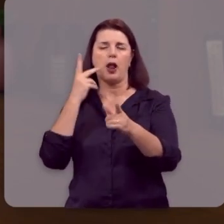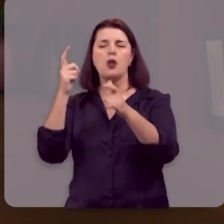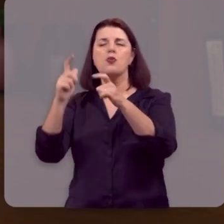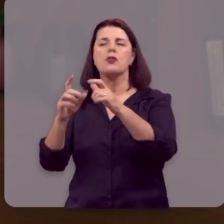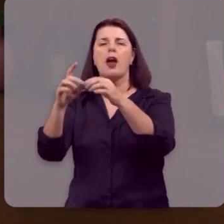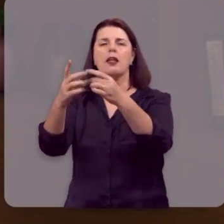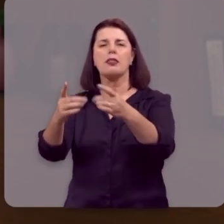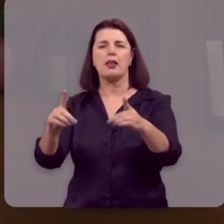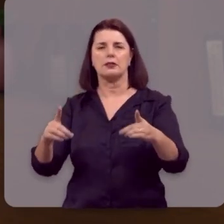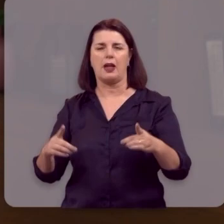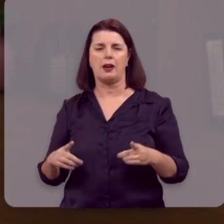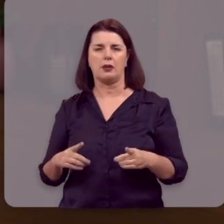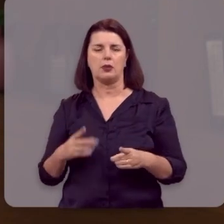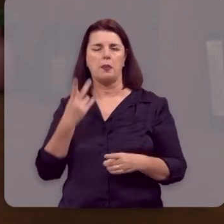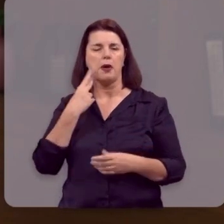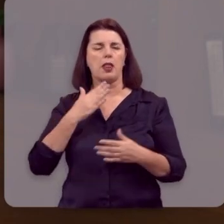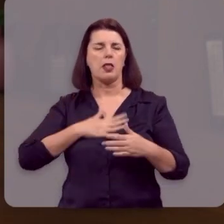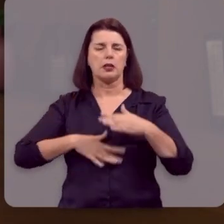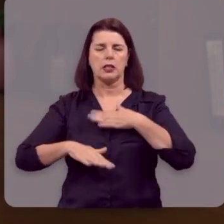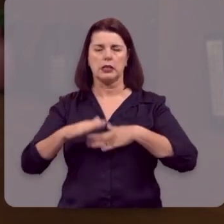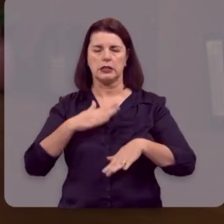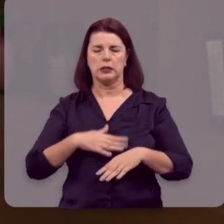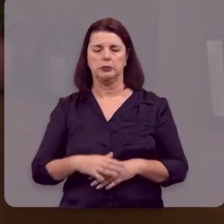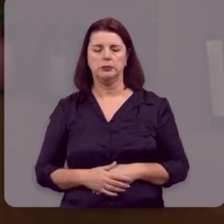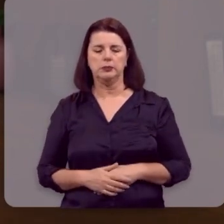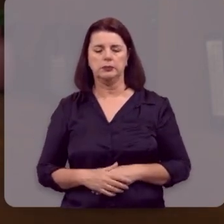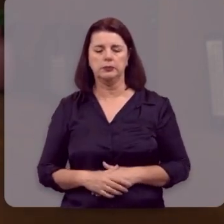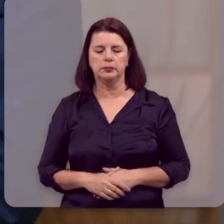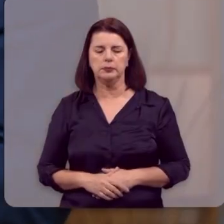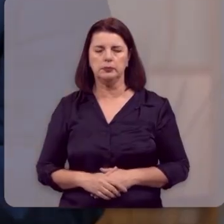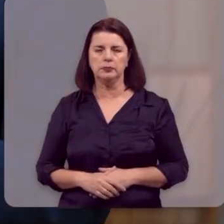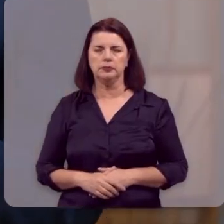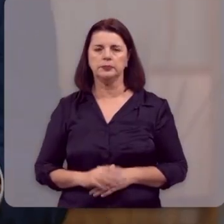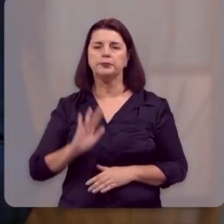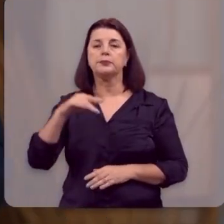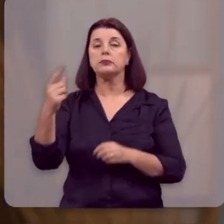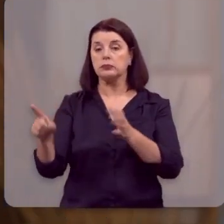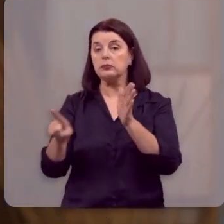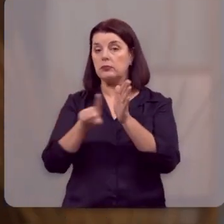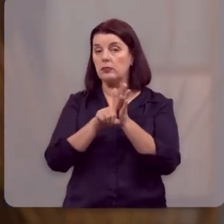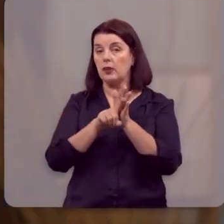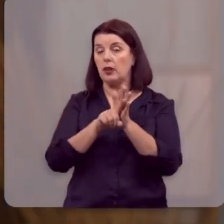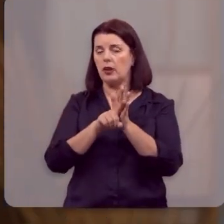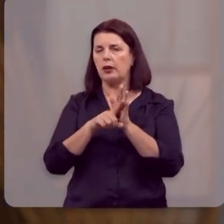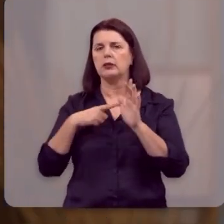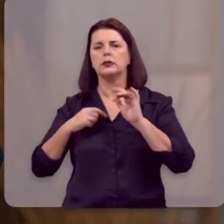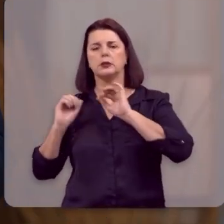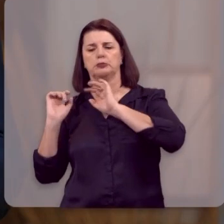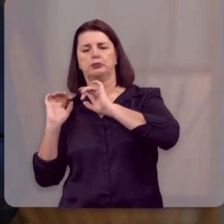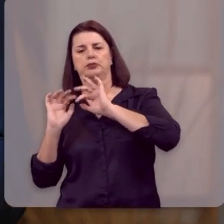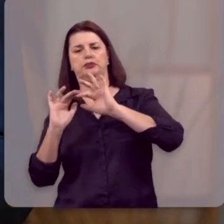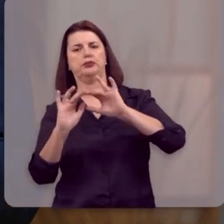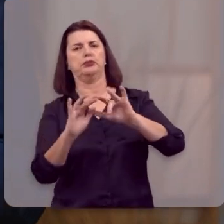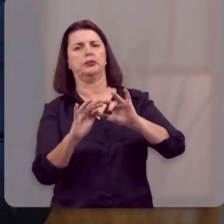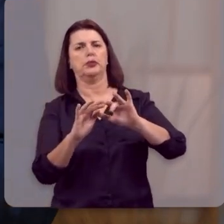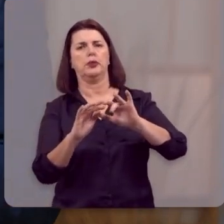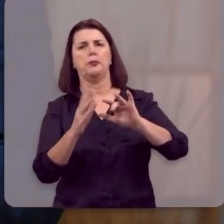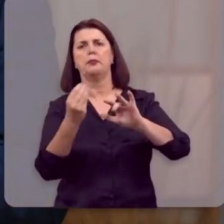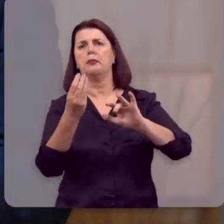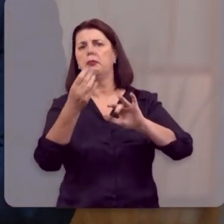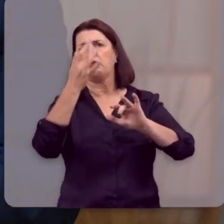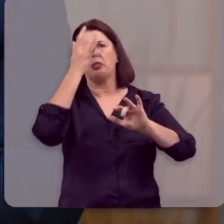deserto, para descansarem. Quando chegam lá, as multidões já haviam